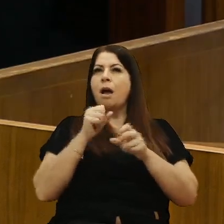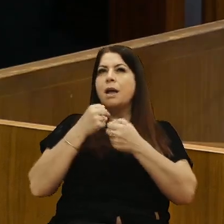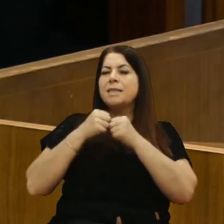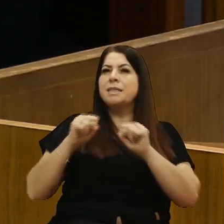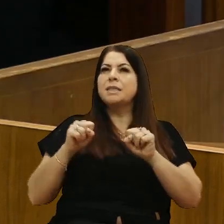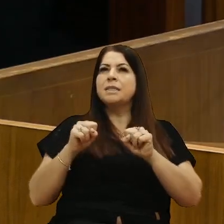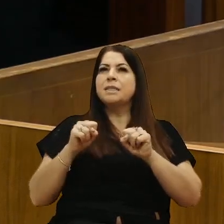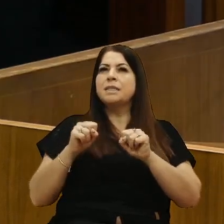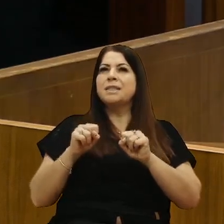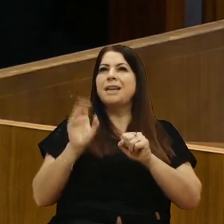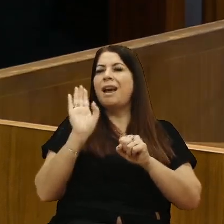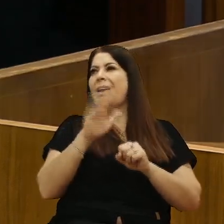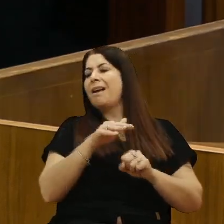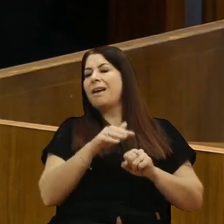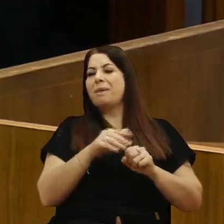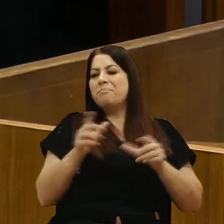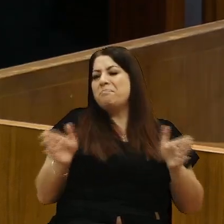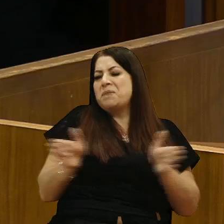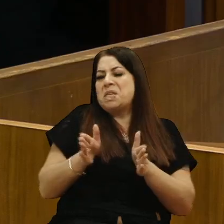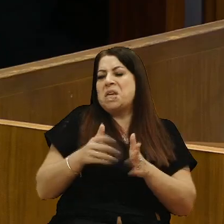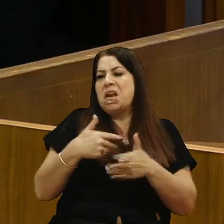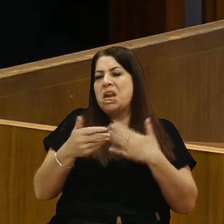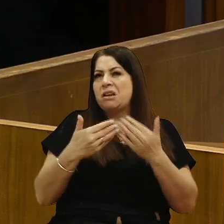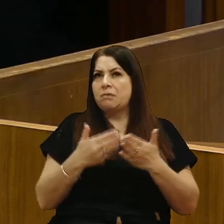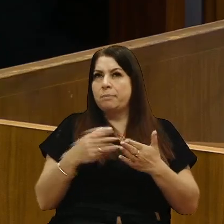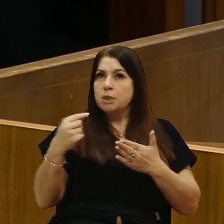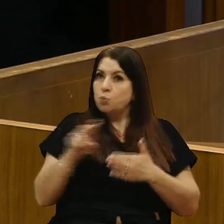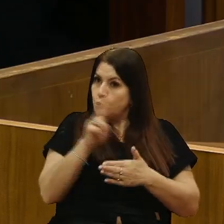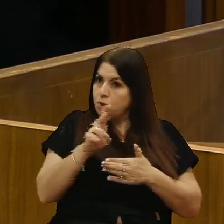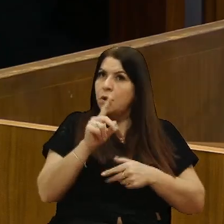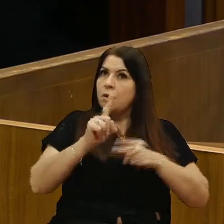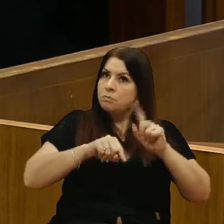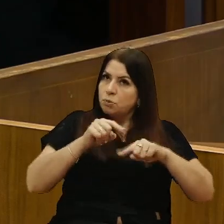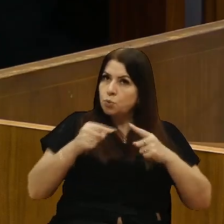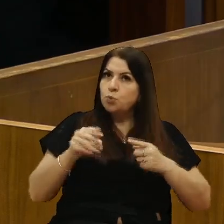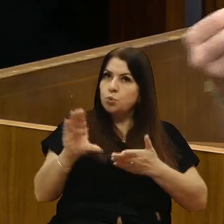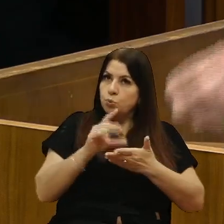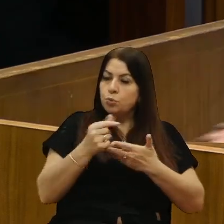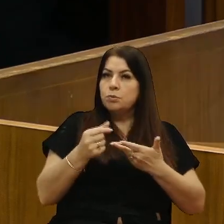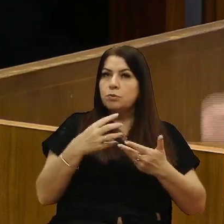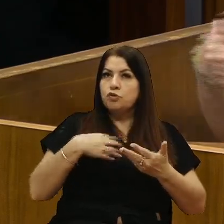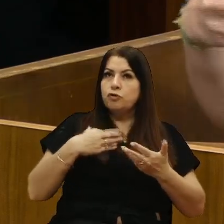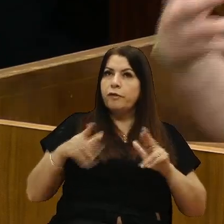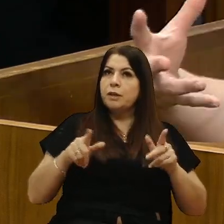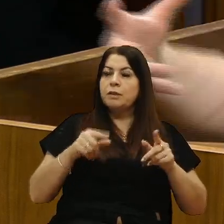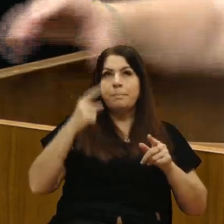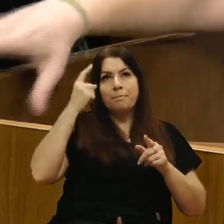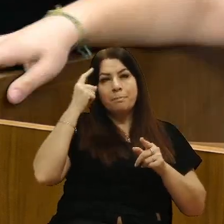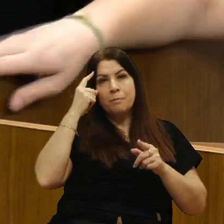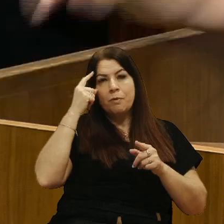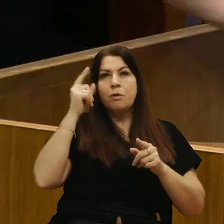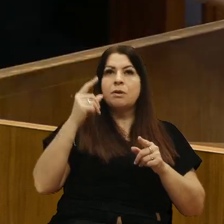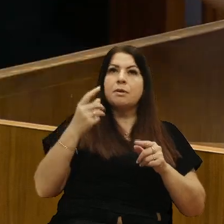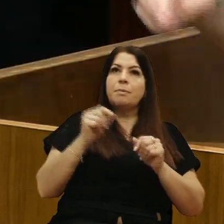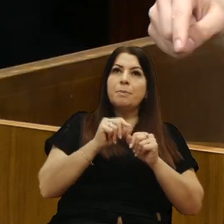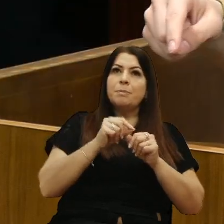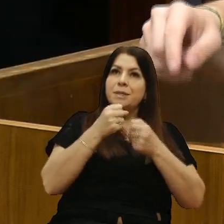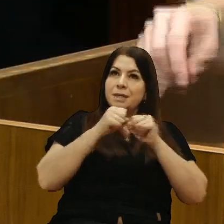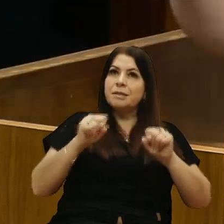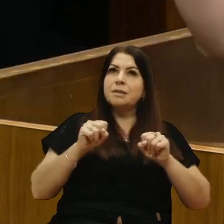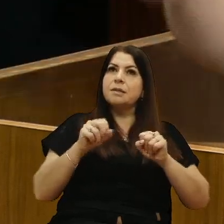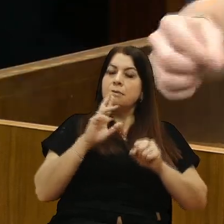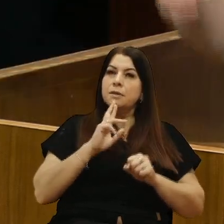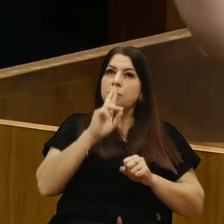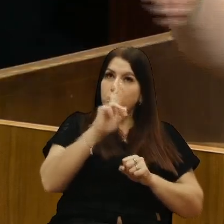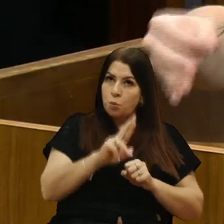secretaria irrisória, uma secretaria pequena. Nós precisamos usar os nossos recursos e pensar formas para que a gente tenha uma Secretaria de Habitação que realmente